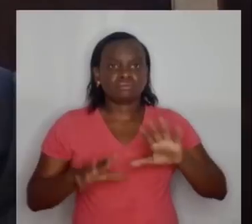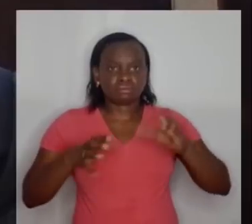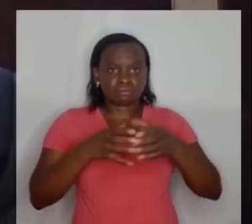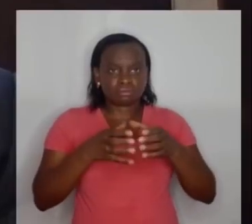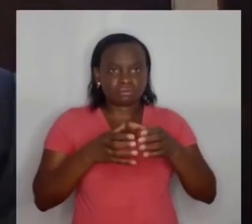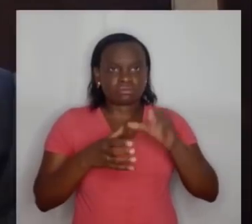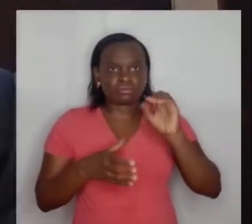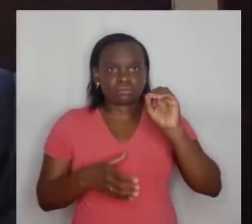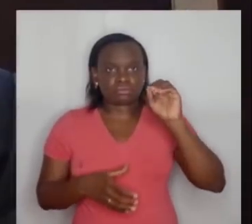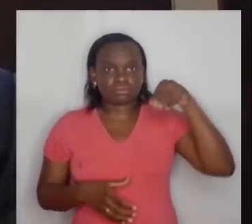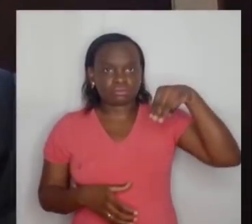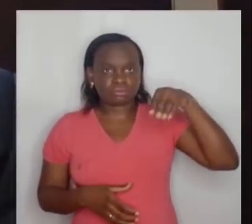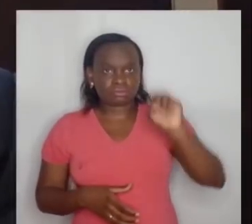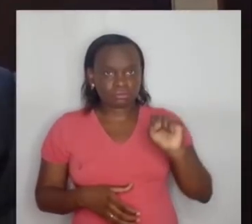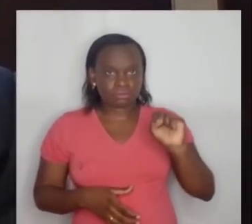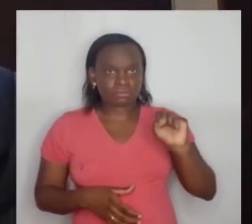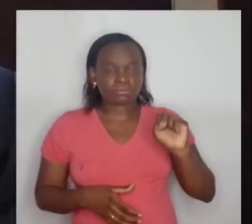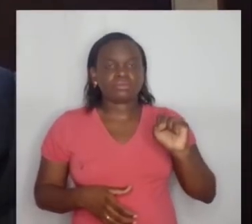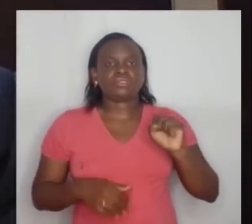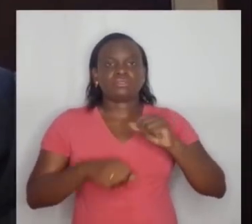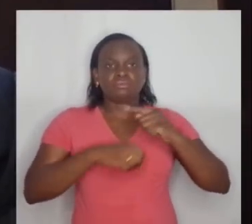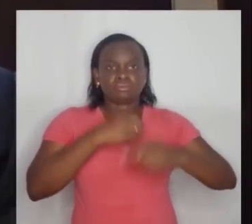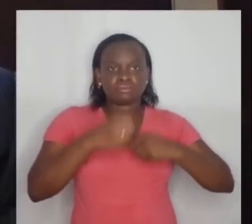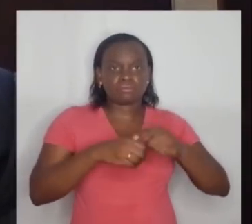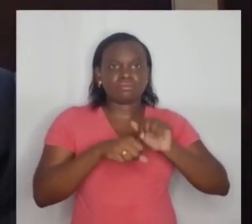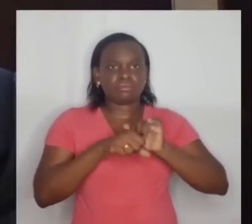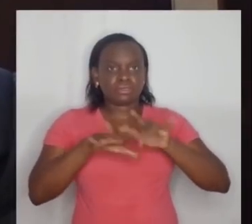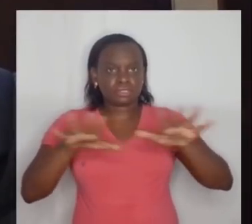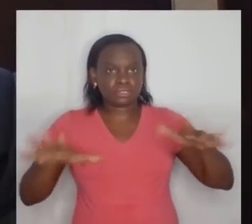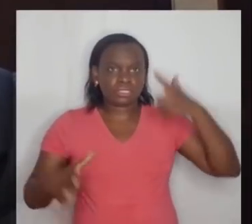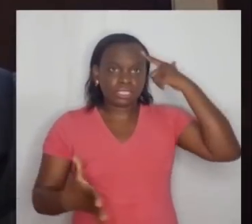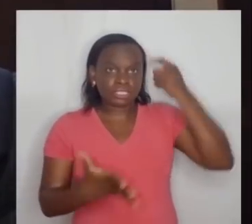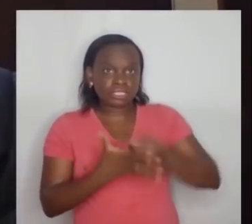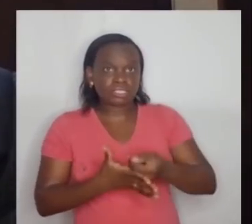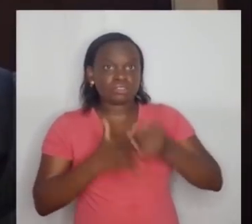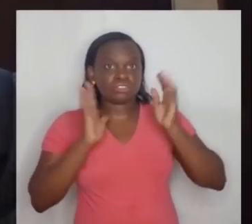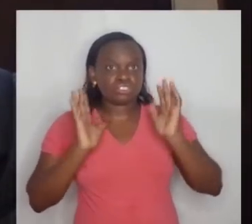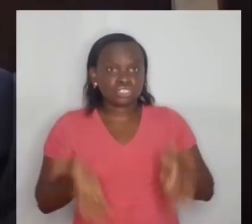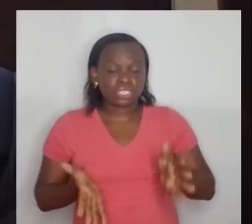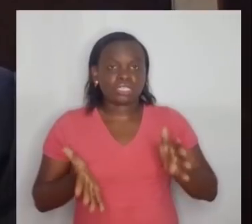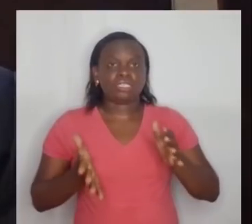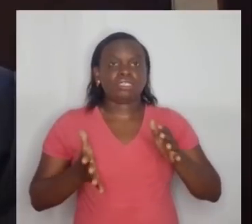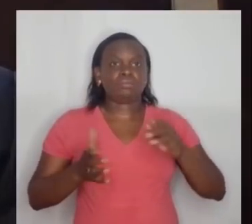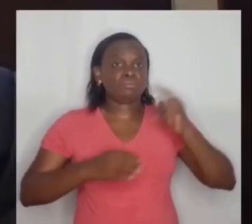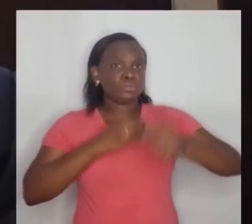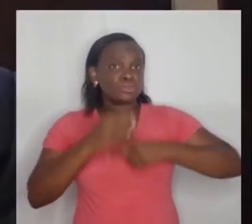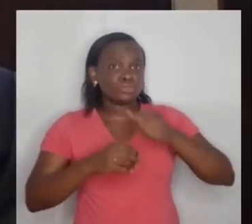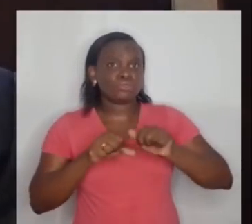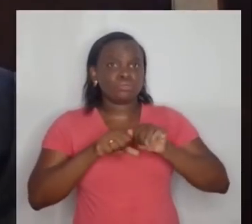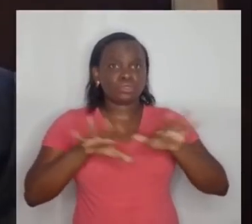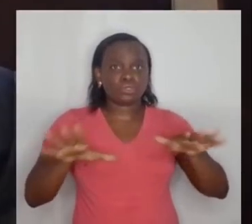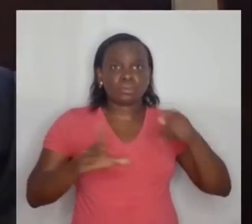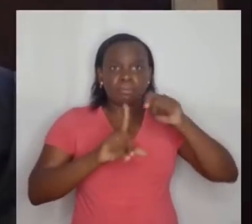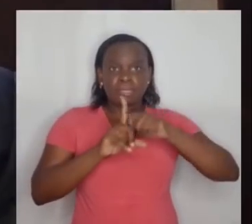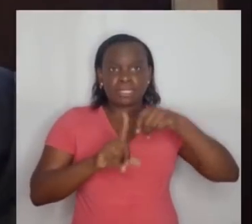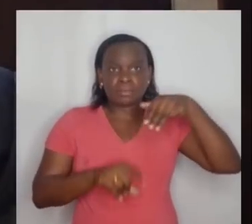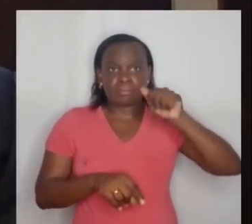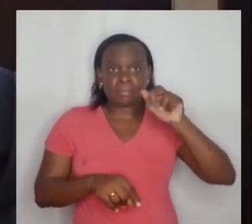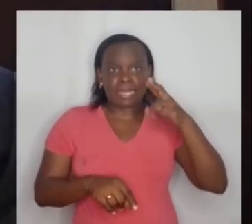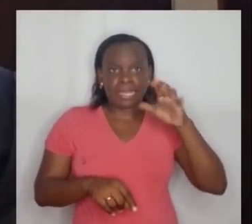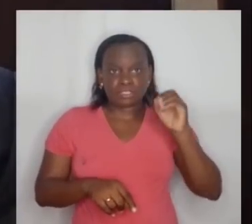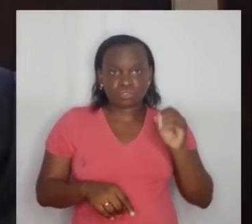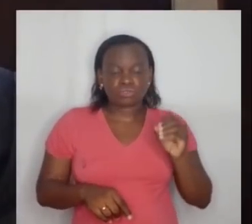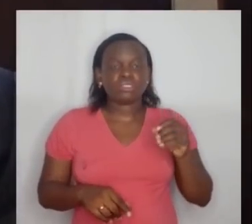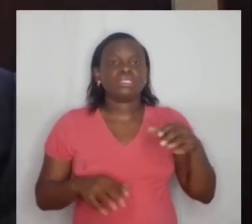pela Organização Mundial da Saúde, a pandemia, estado de pandemia mundial, em março, a